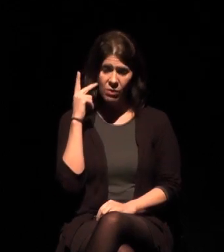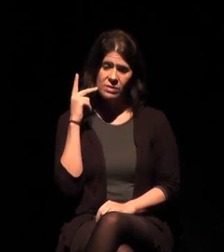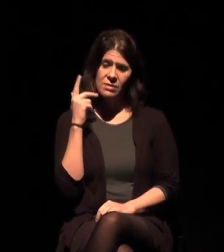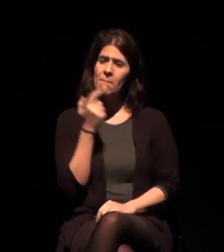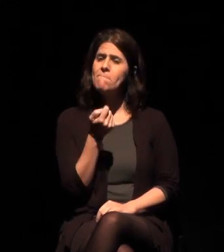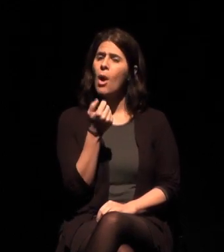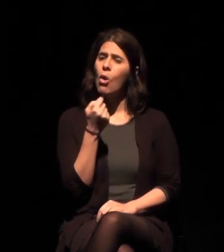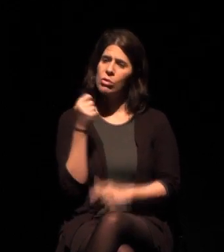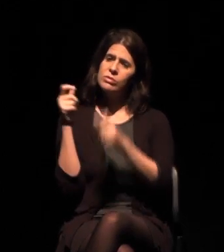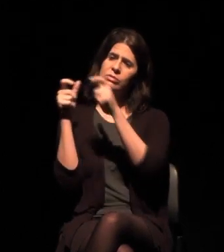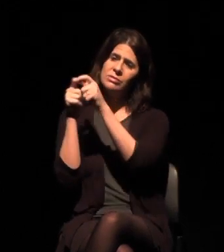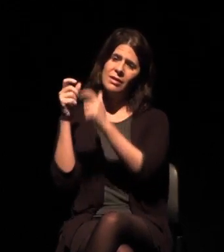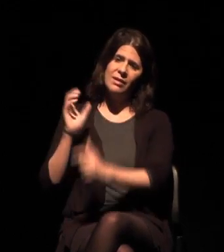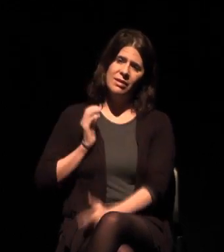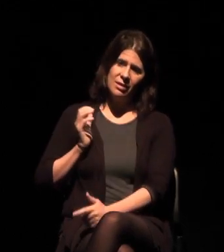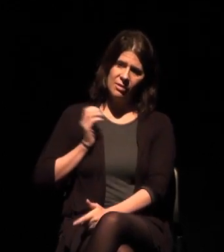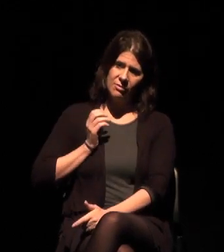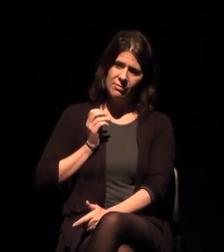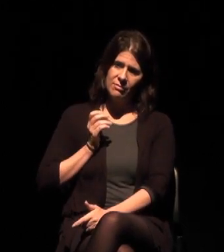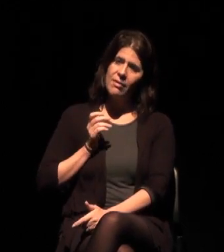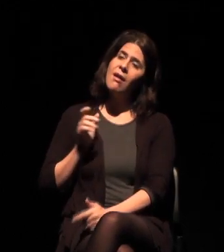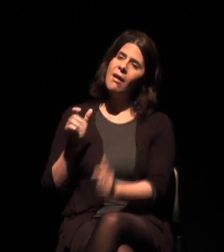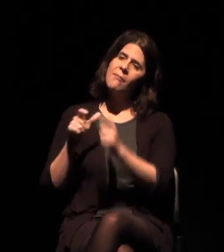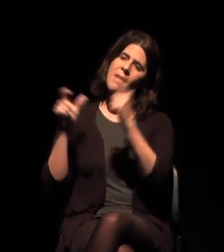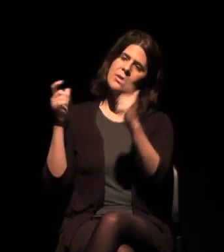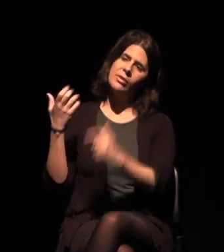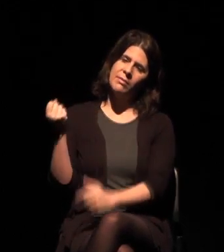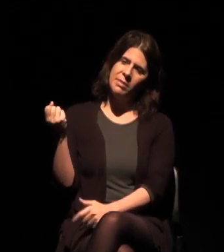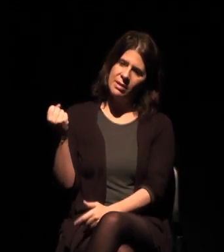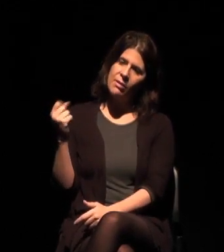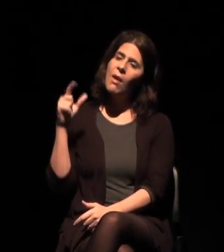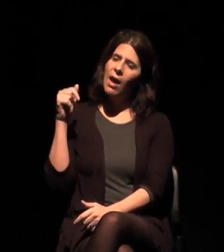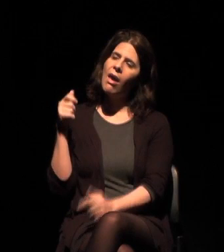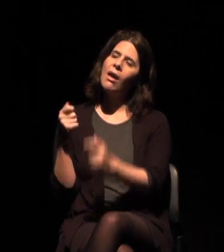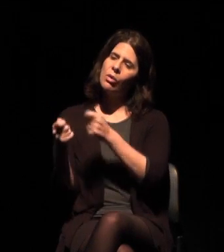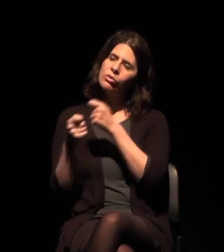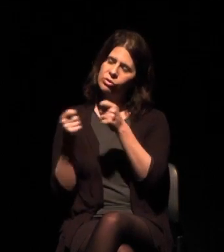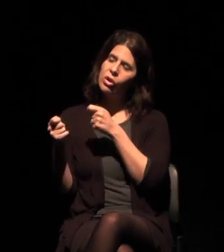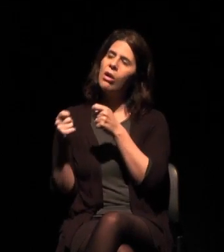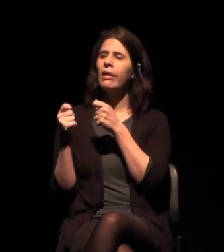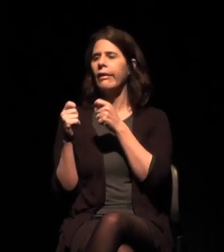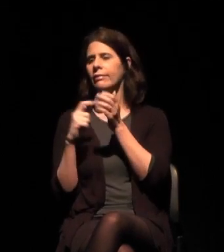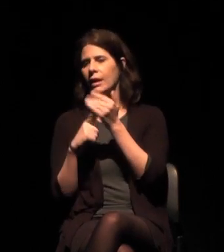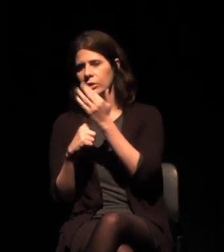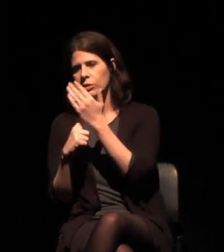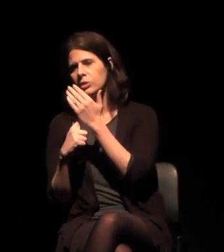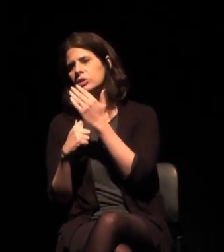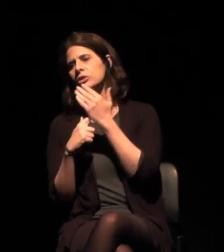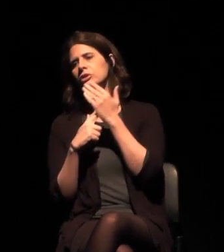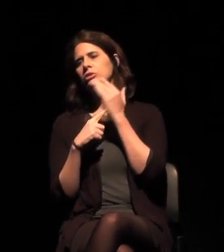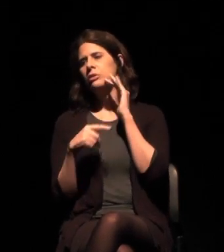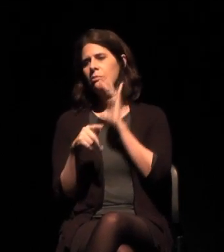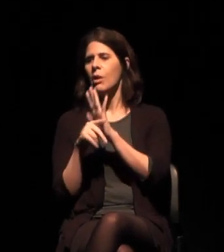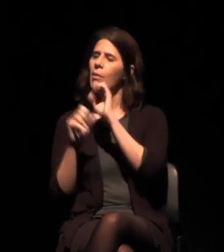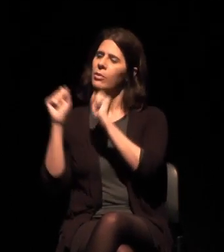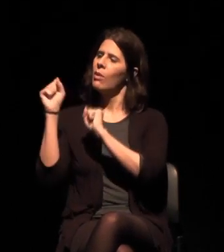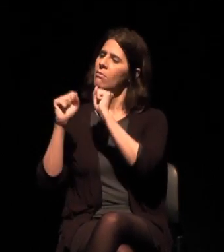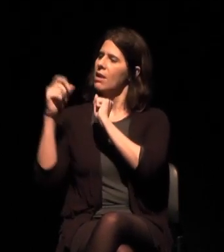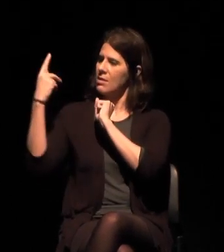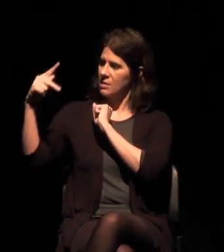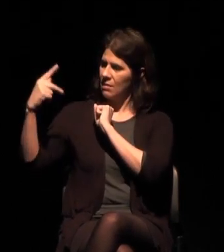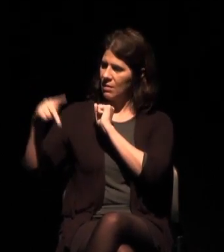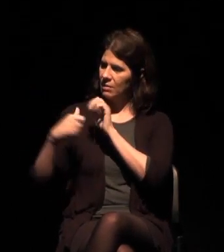muitas são justamente as controlam tecnologias mônicas por meio das empresas de sua propriedade